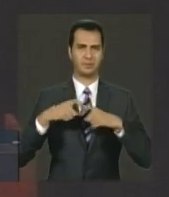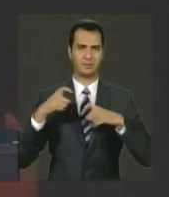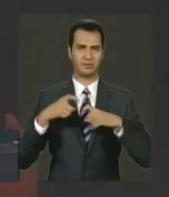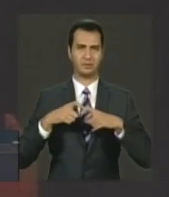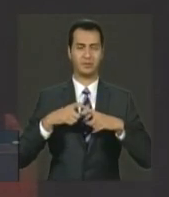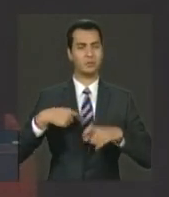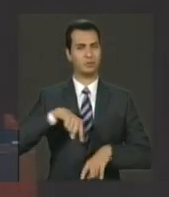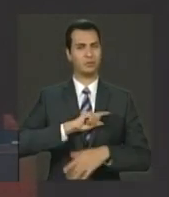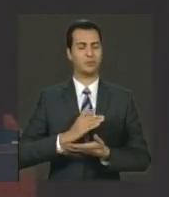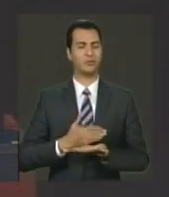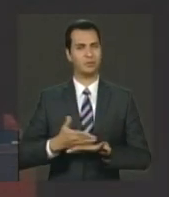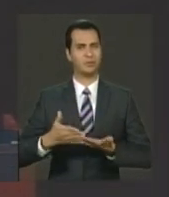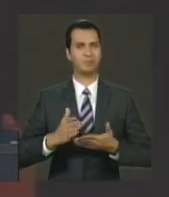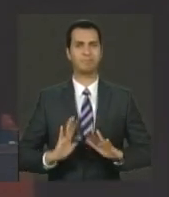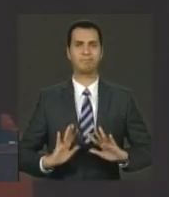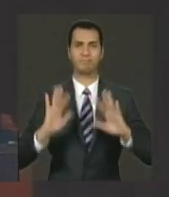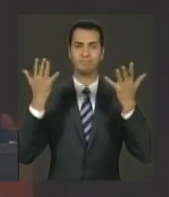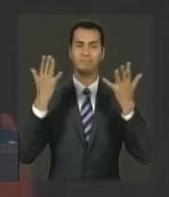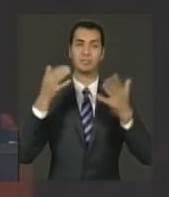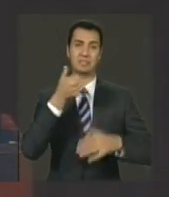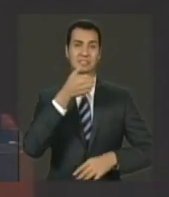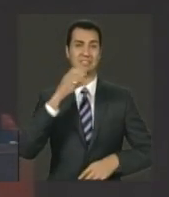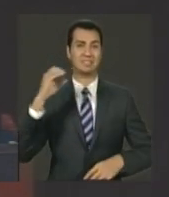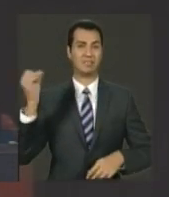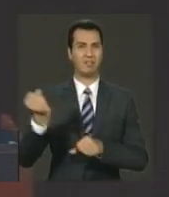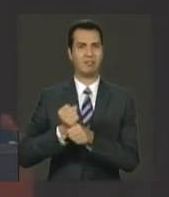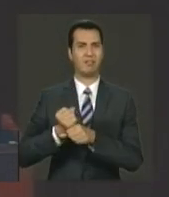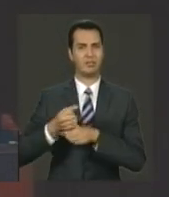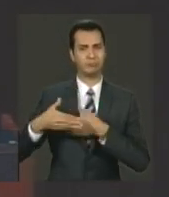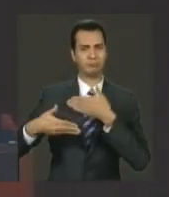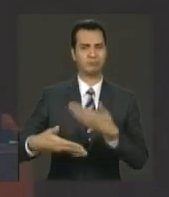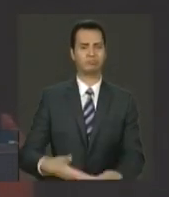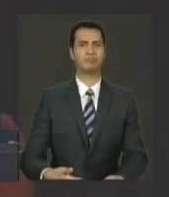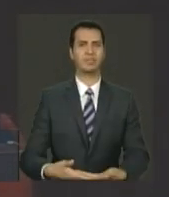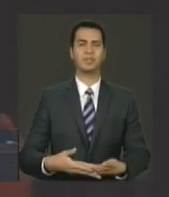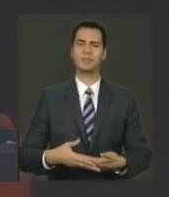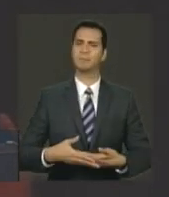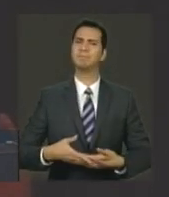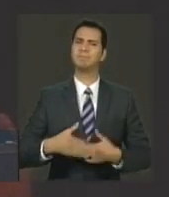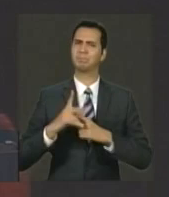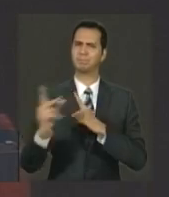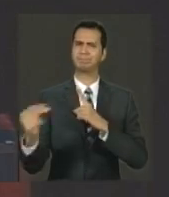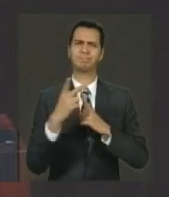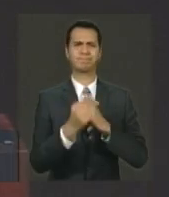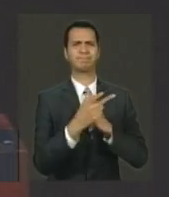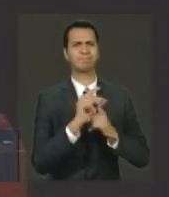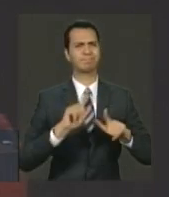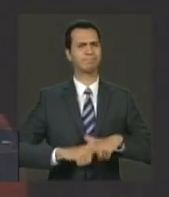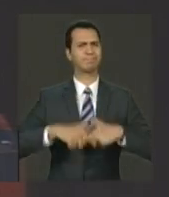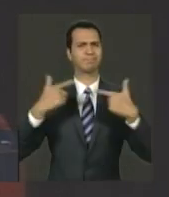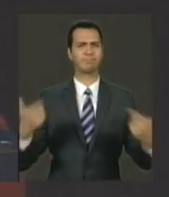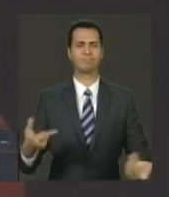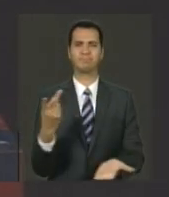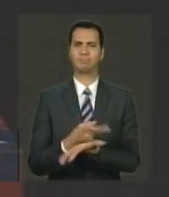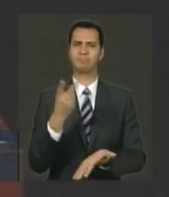celebração do centenário, numa trajetória vitoriosa, cheia de